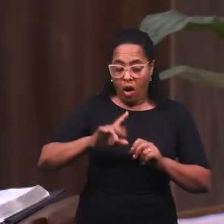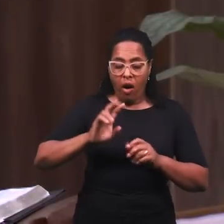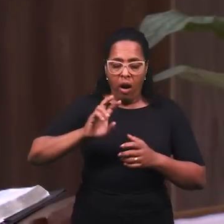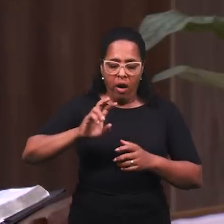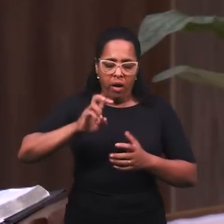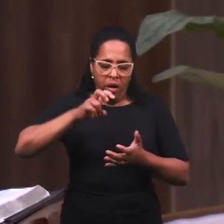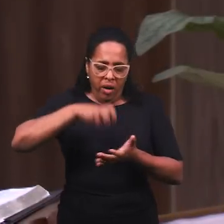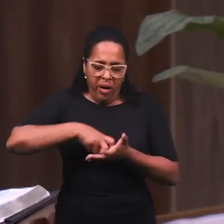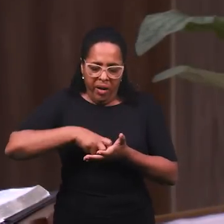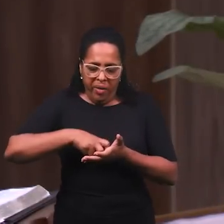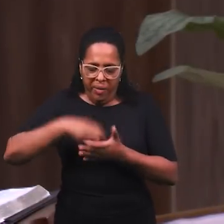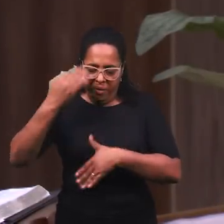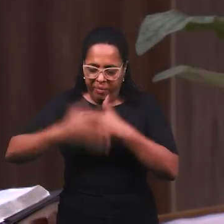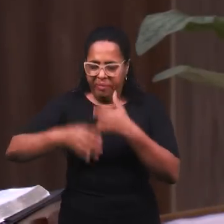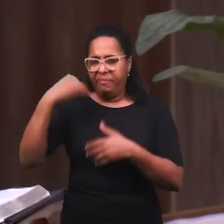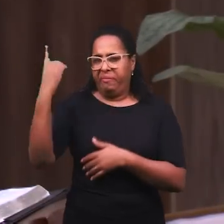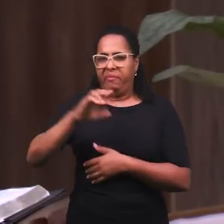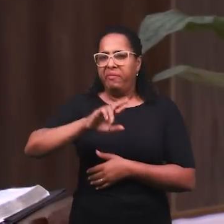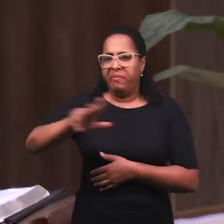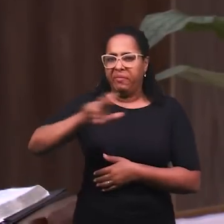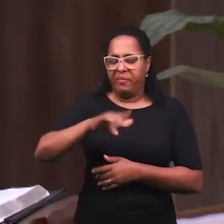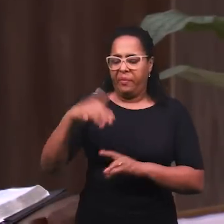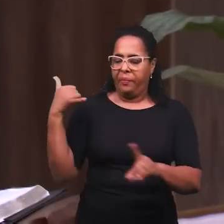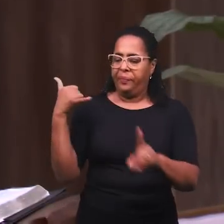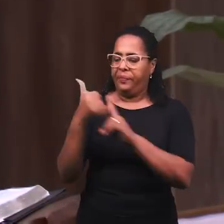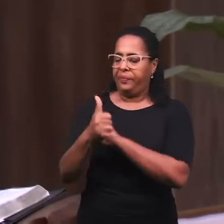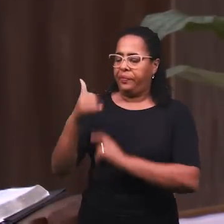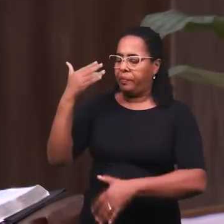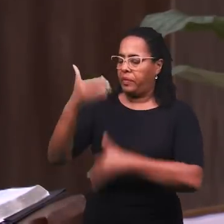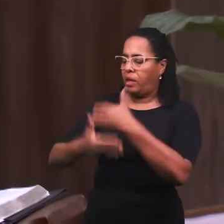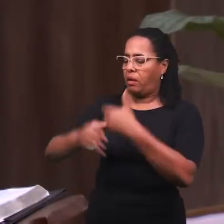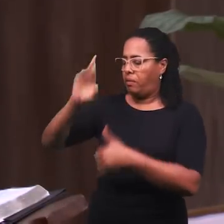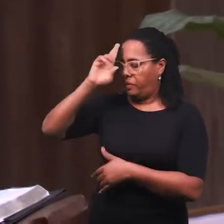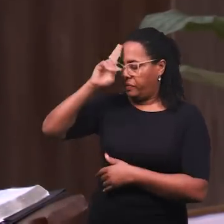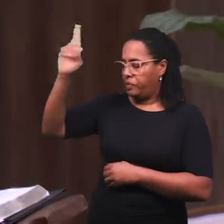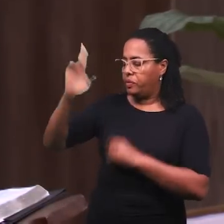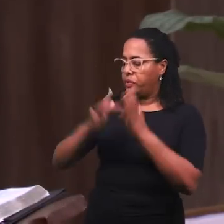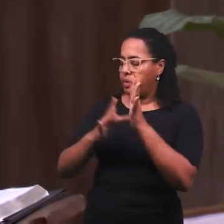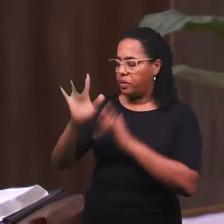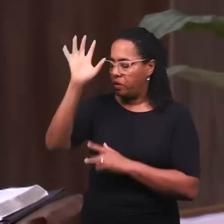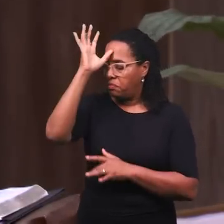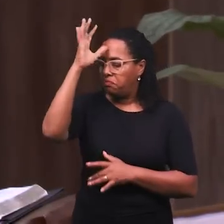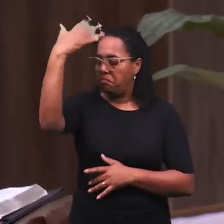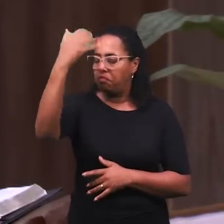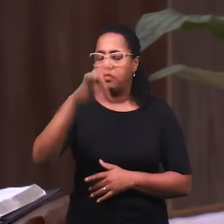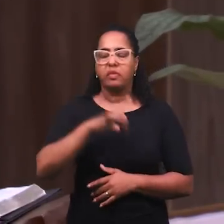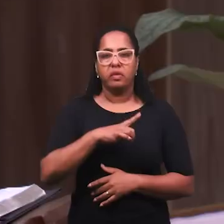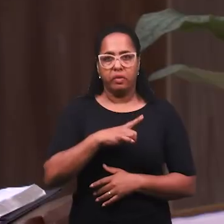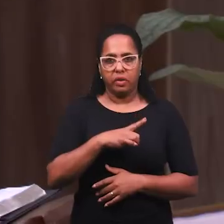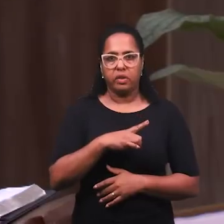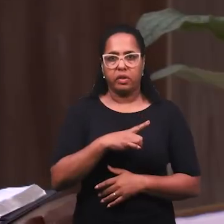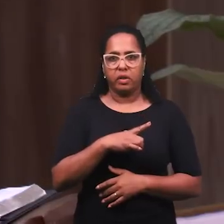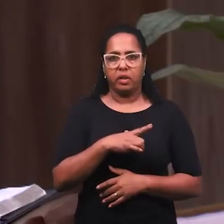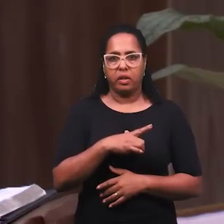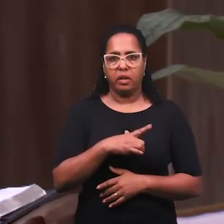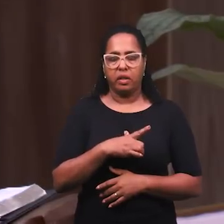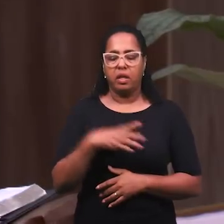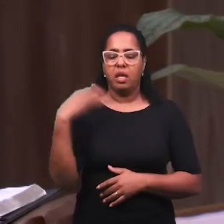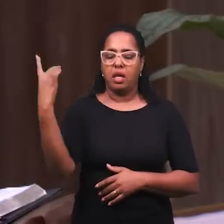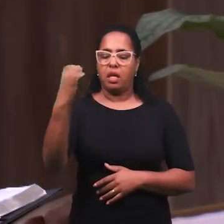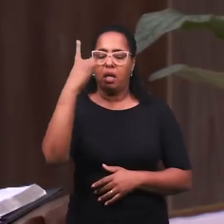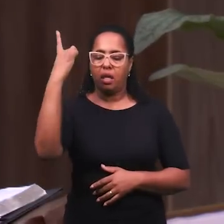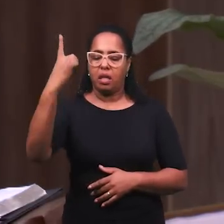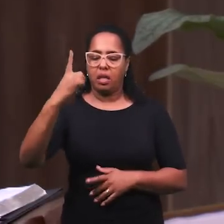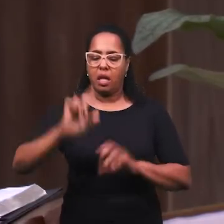do rei de Israel, mas ele estava prostrado profeticamente diante daquele que trazia para ele a solução.